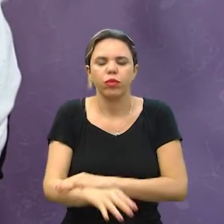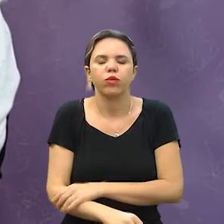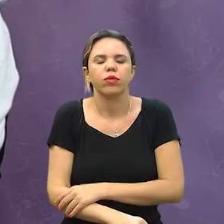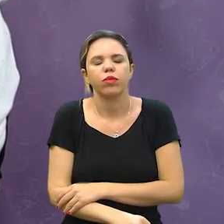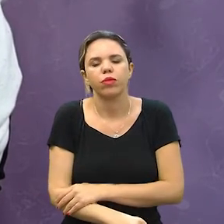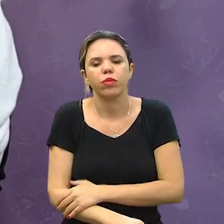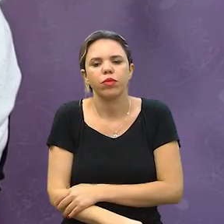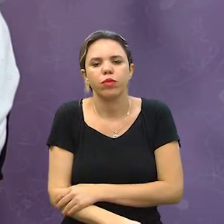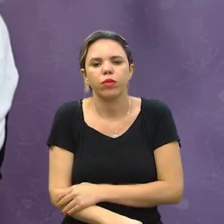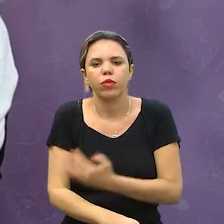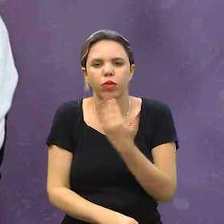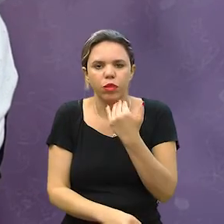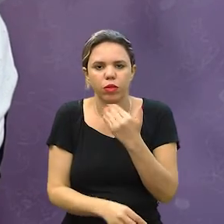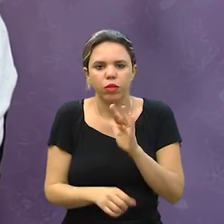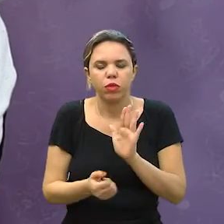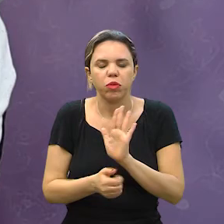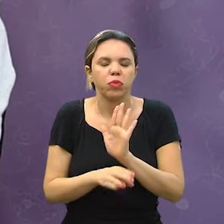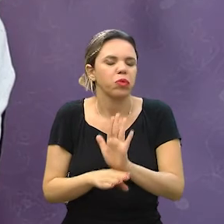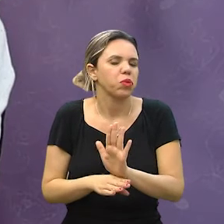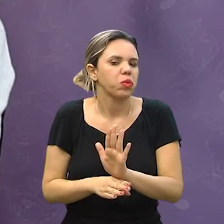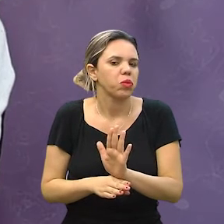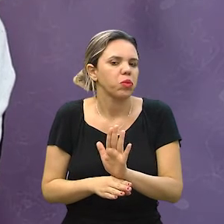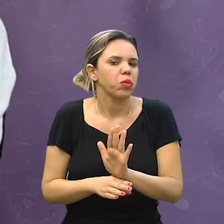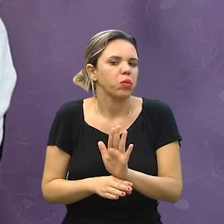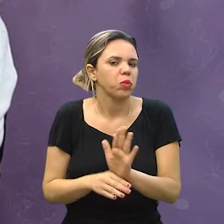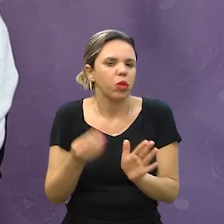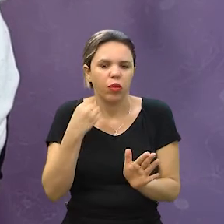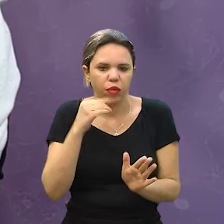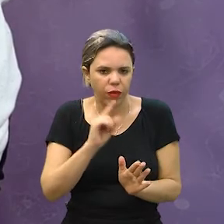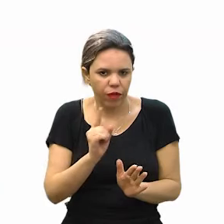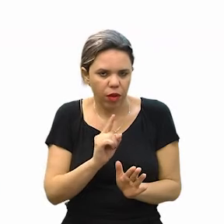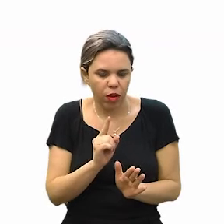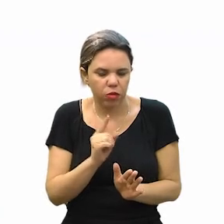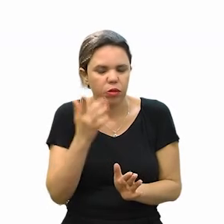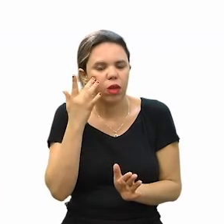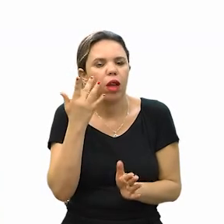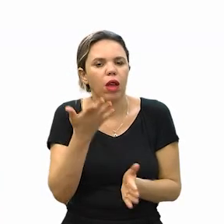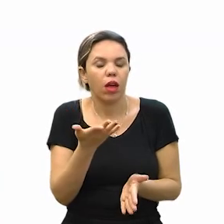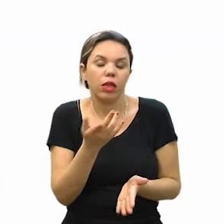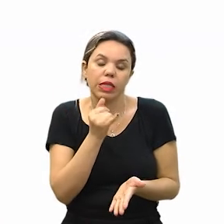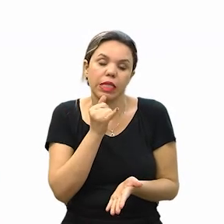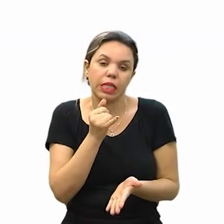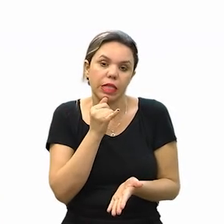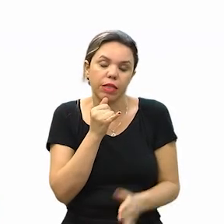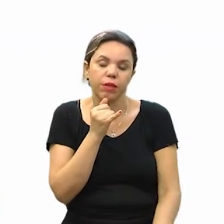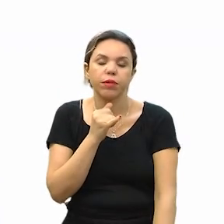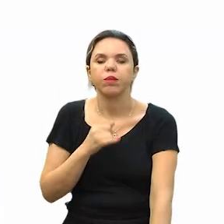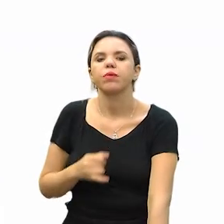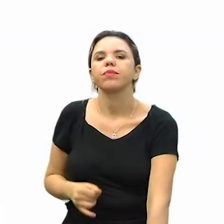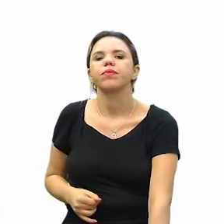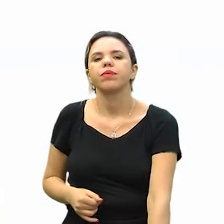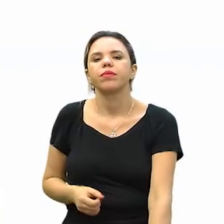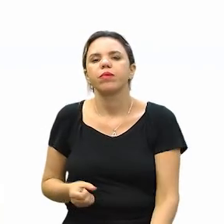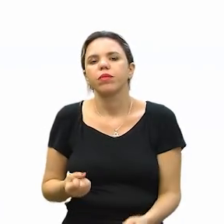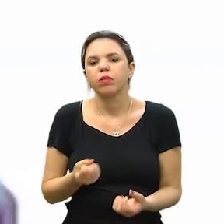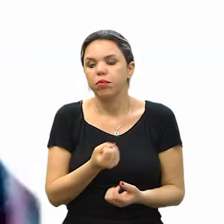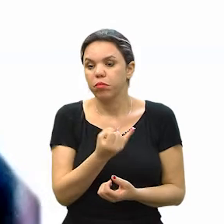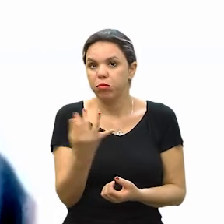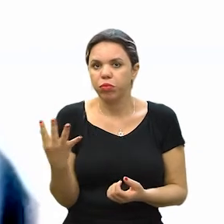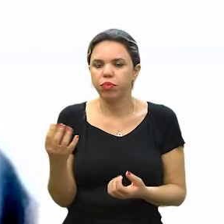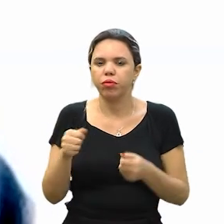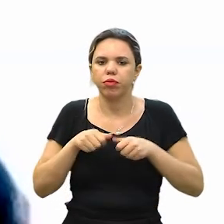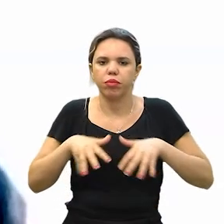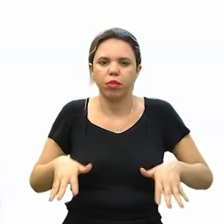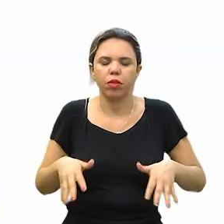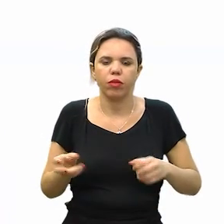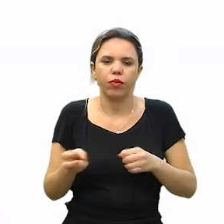esses cuidados. A alimentação também ajuda para não baixar a imunidade? Porque assim, como a multiplicação